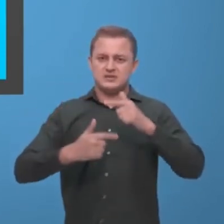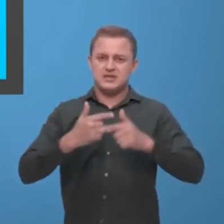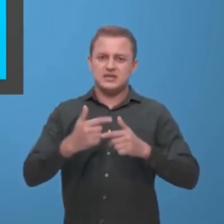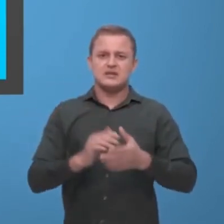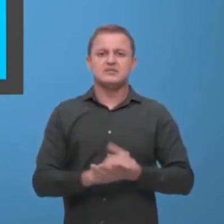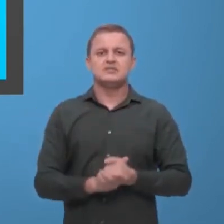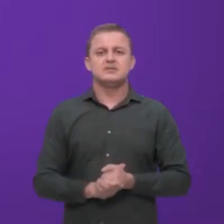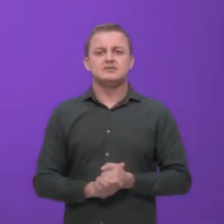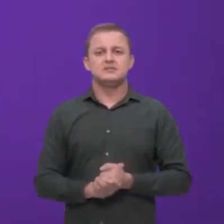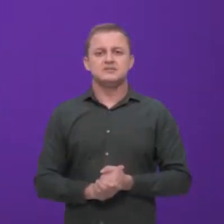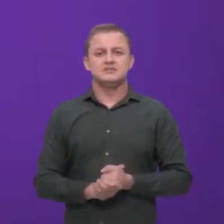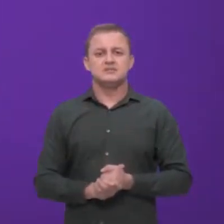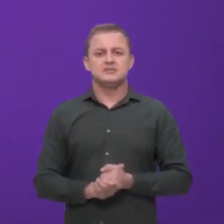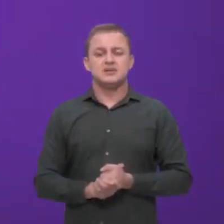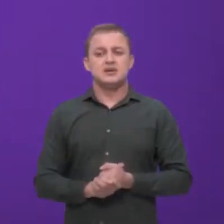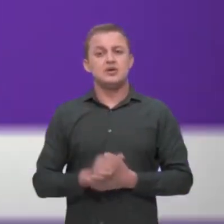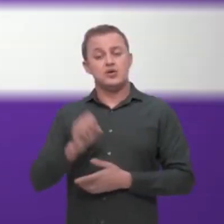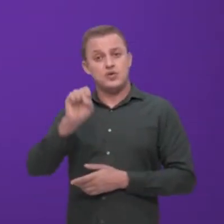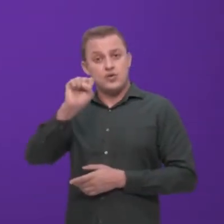trabalho.